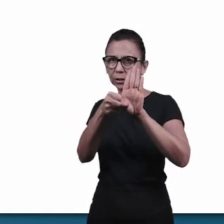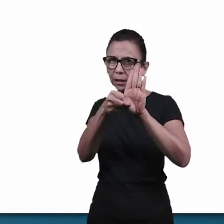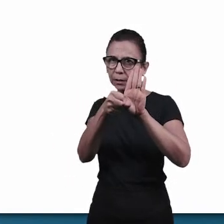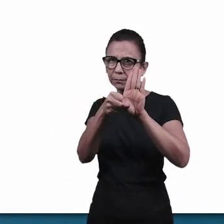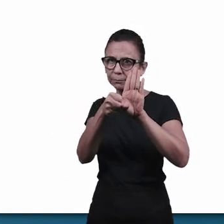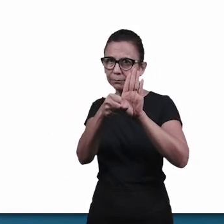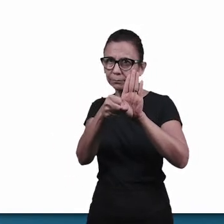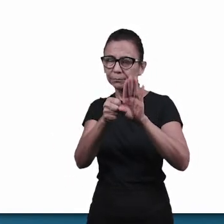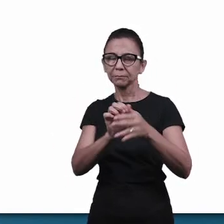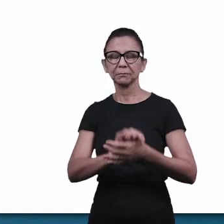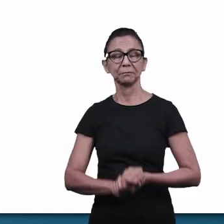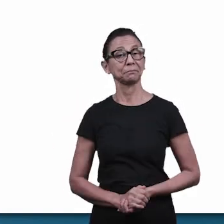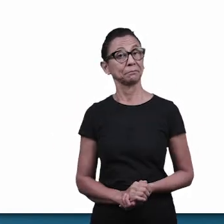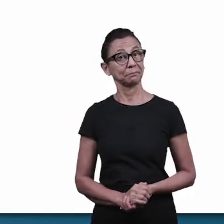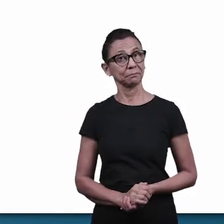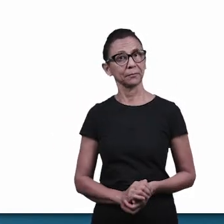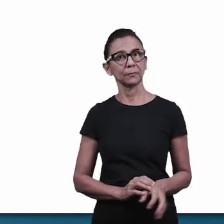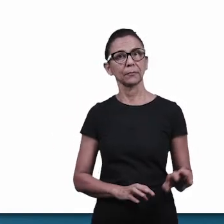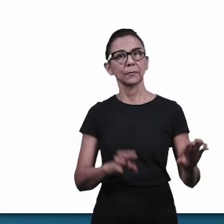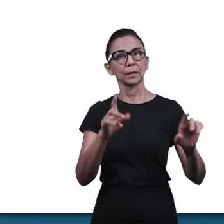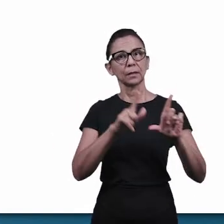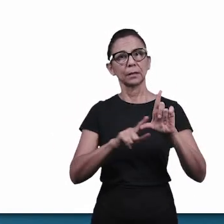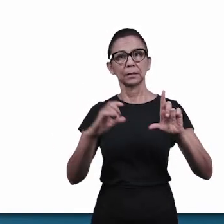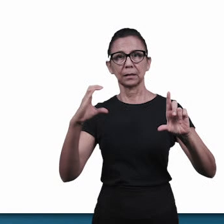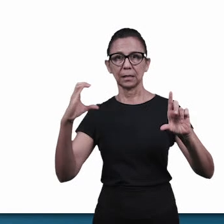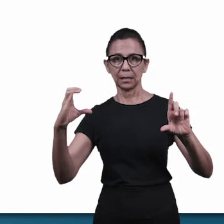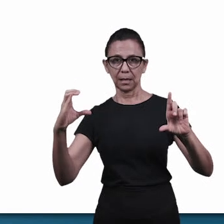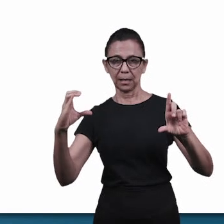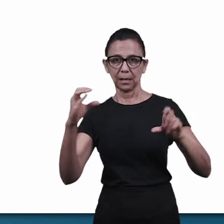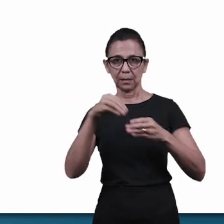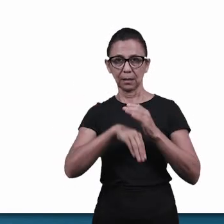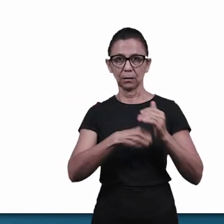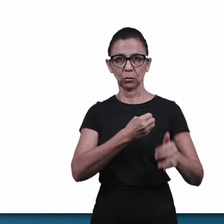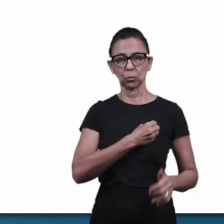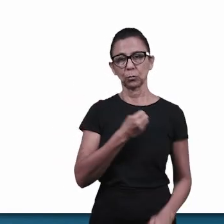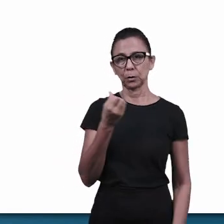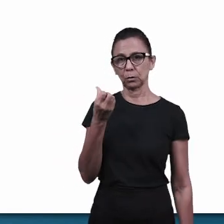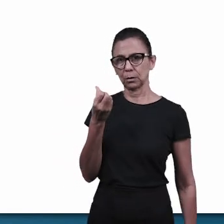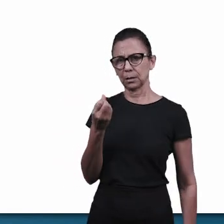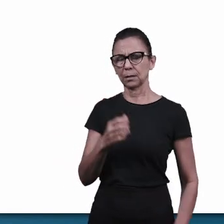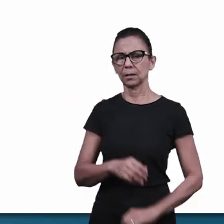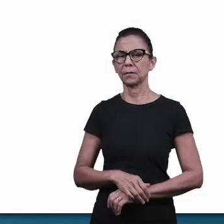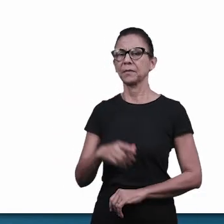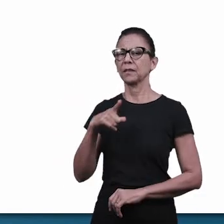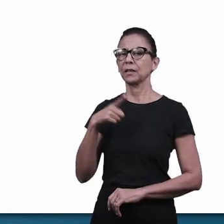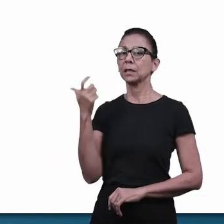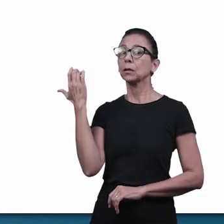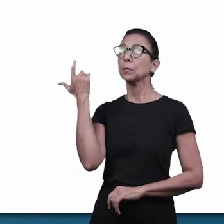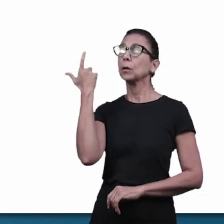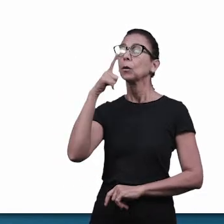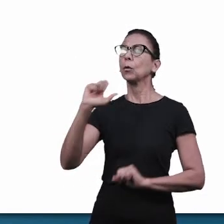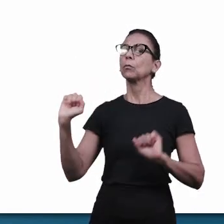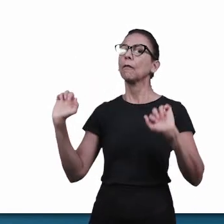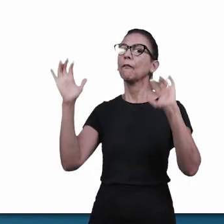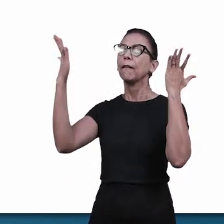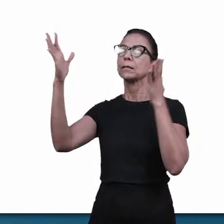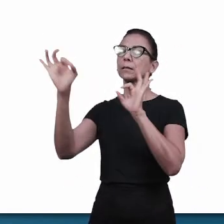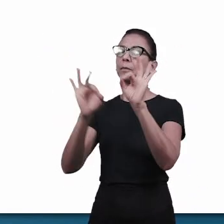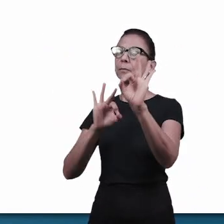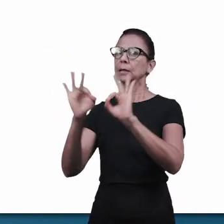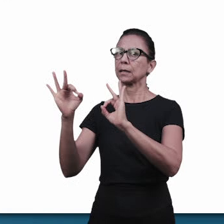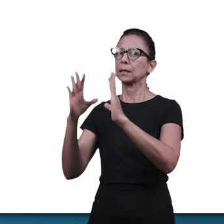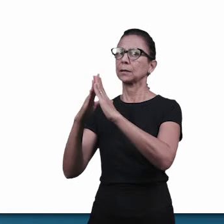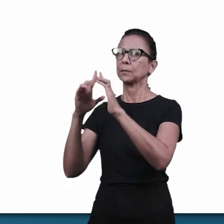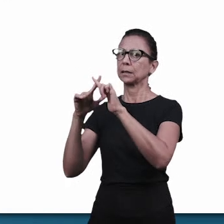E a letra C da pergunta 6 diz o seguinte: haverá uma outra festa programada para a igreja? Sim